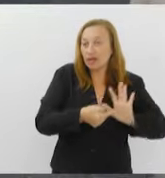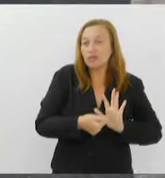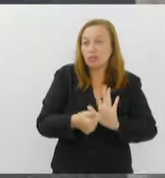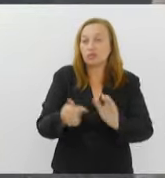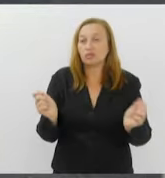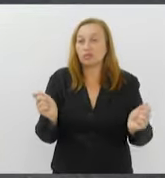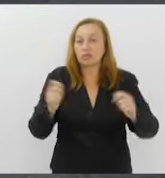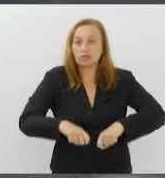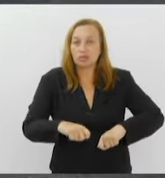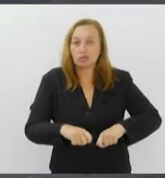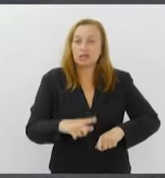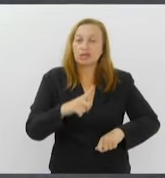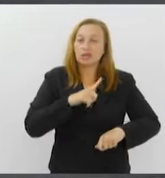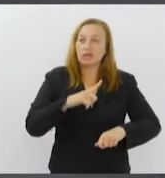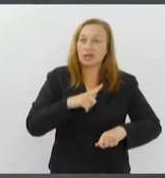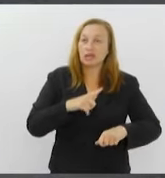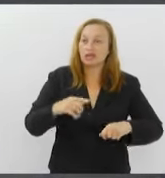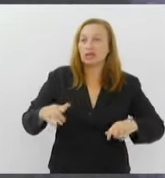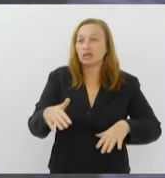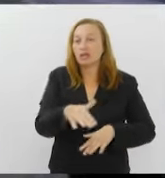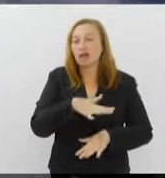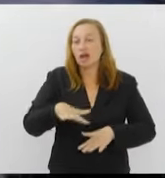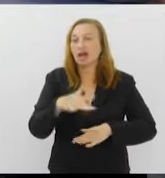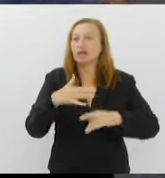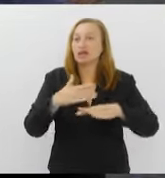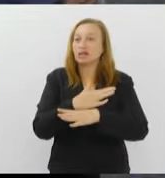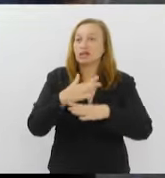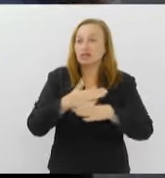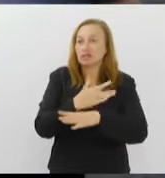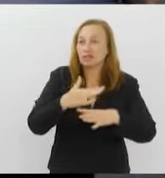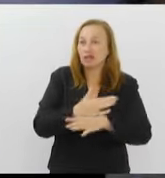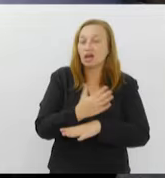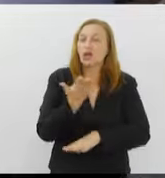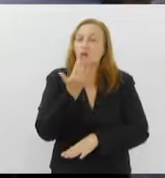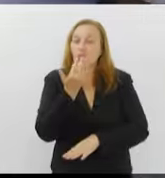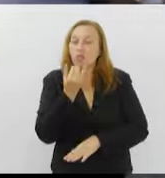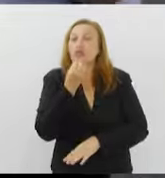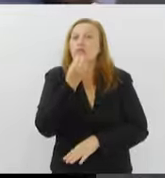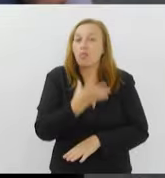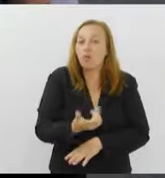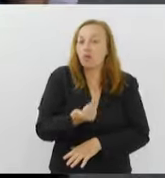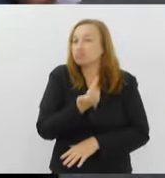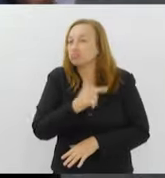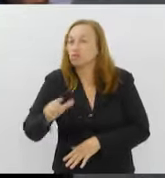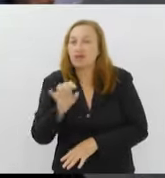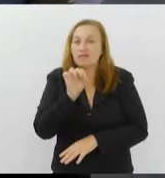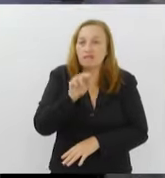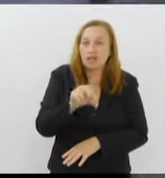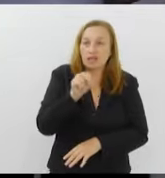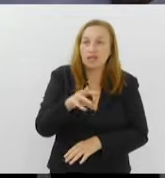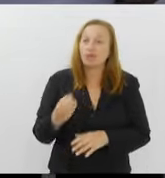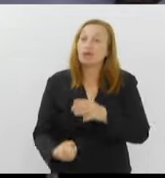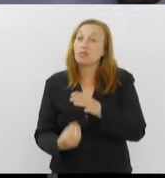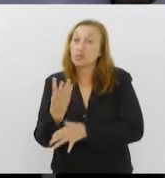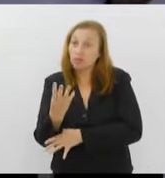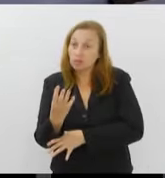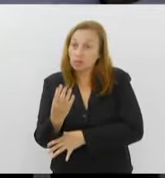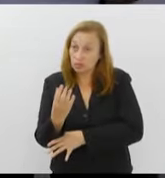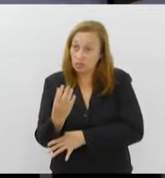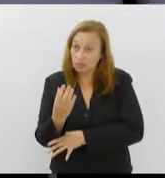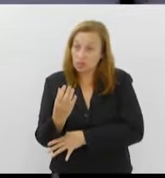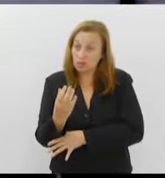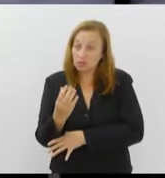você ter nos meios urbanos comida boa, sem veneno e produzido com a lógica de